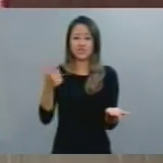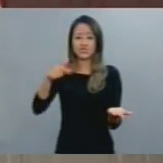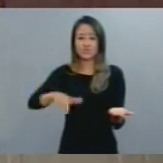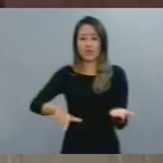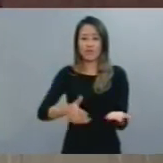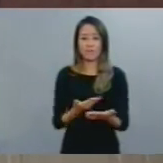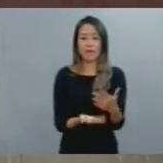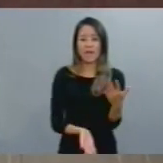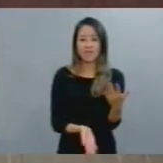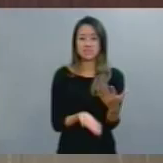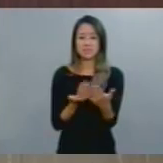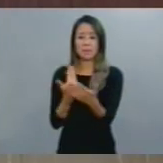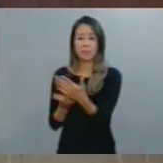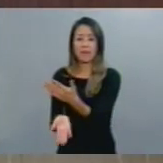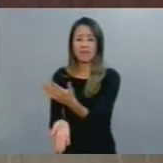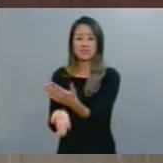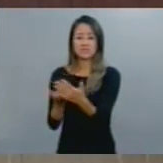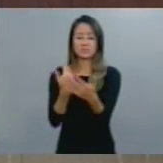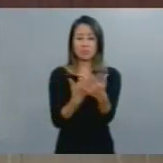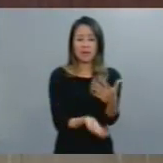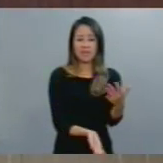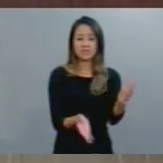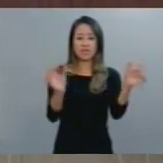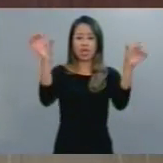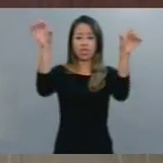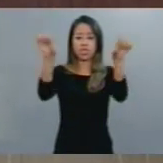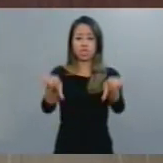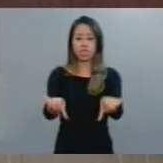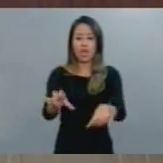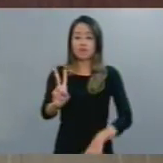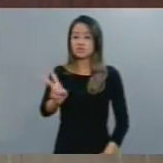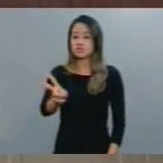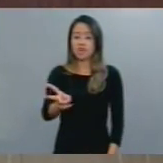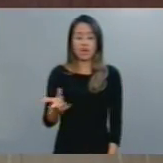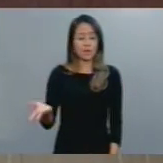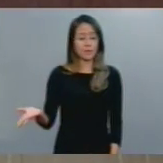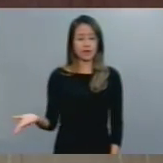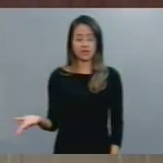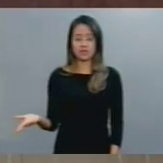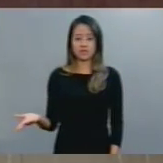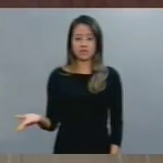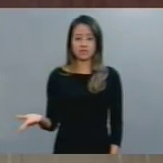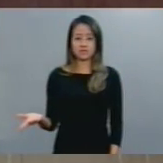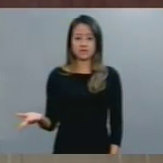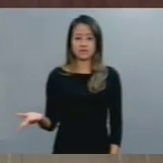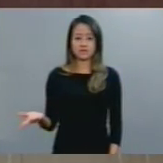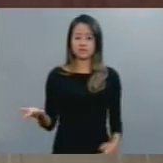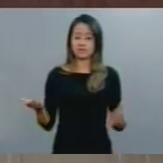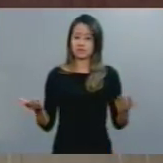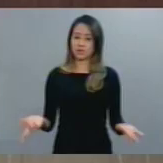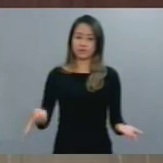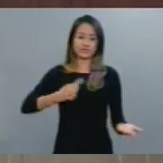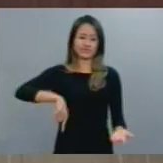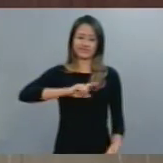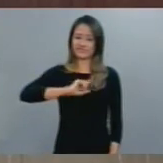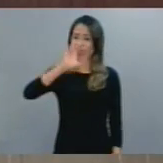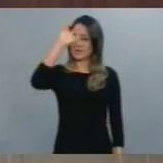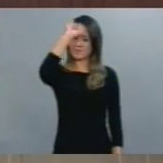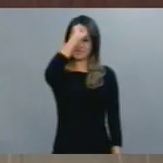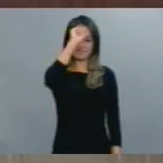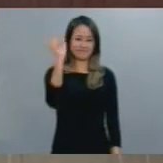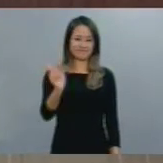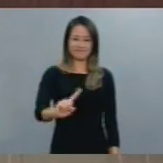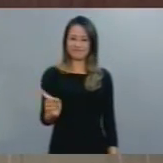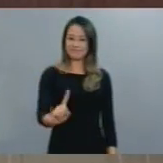perdendo um momento histórico importante de fazer da crise oportunidade. Nós não aprendemos essa